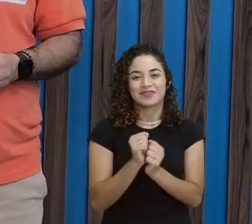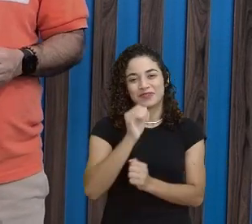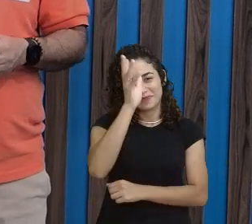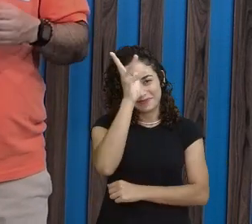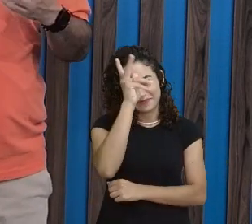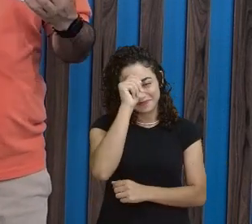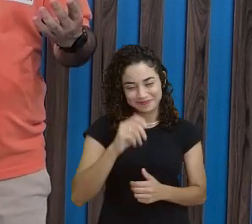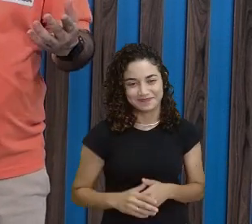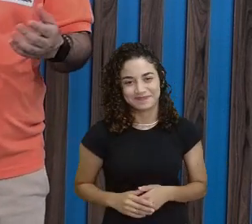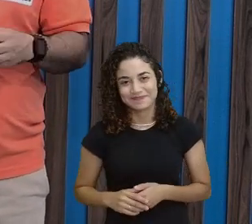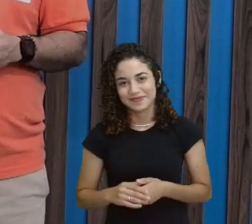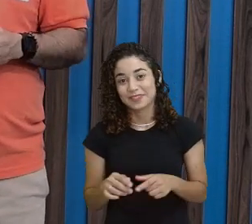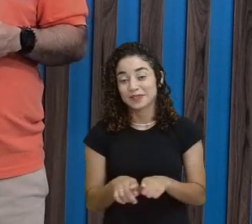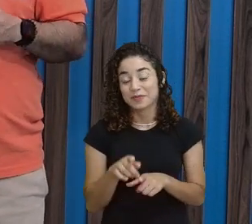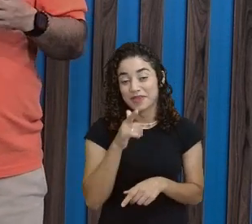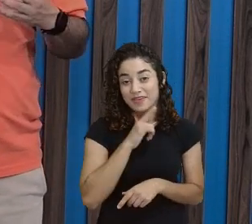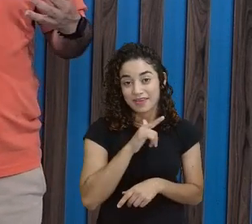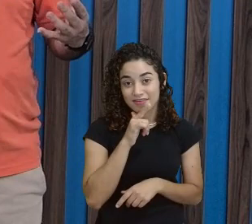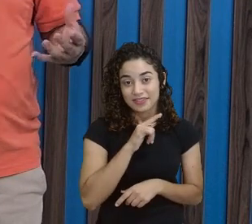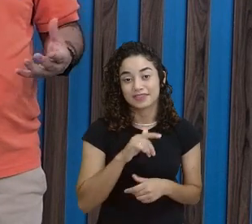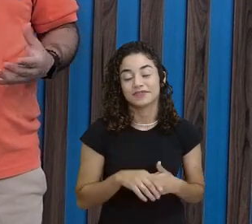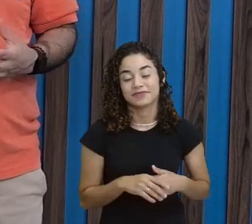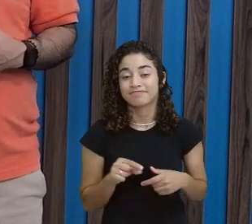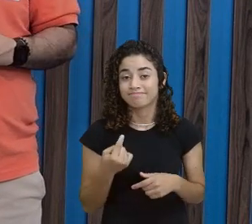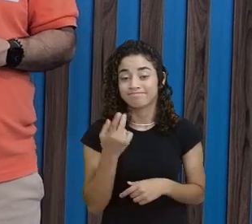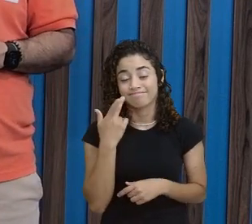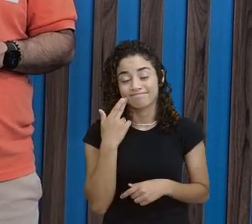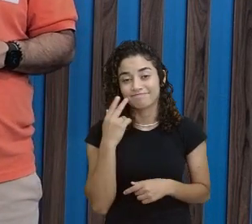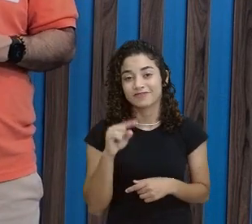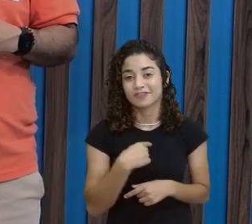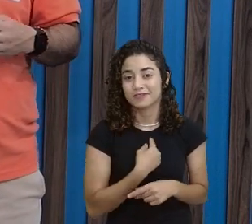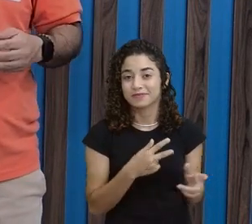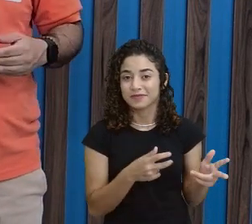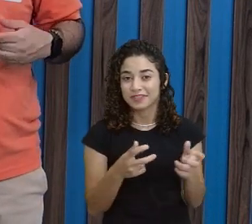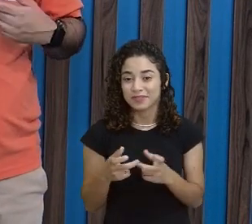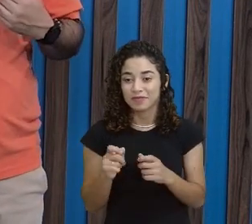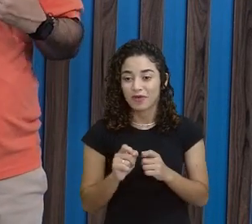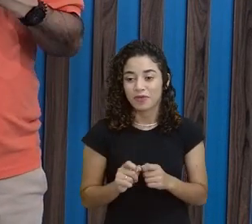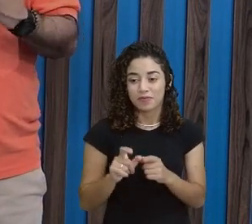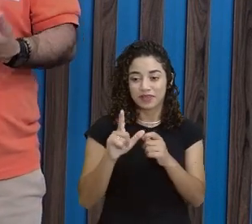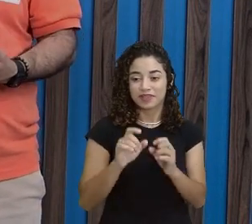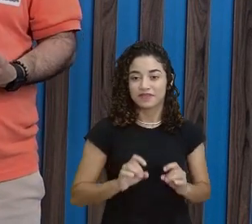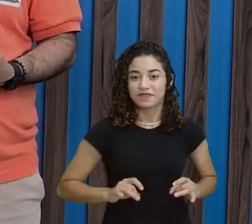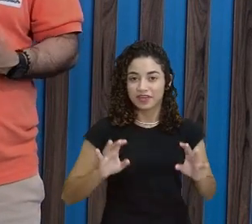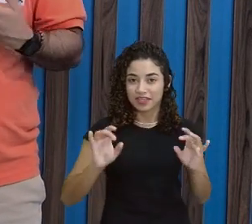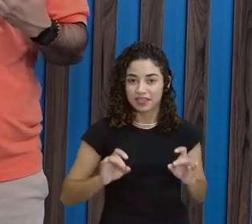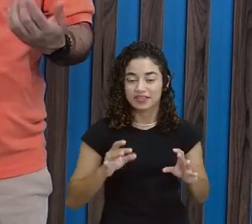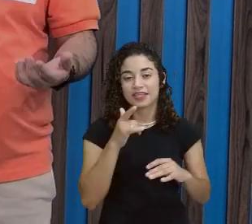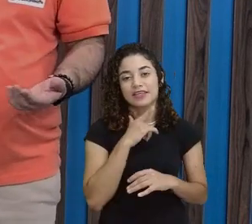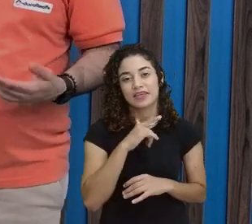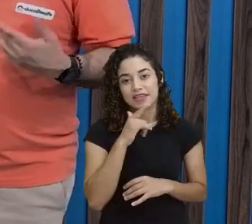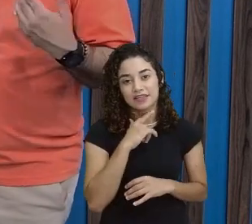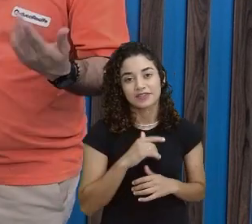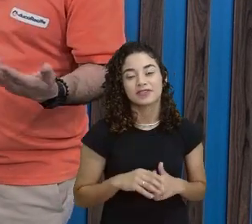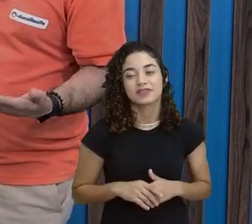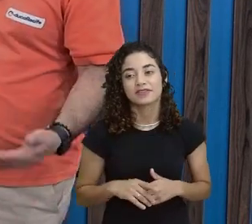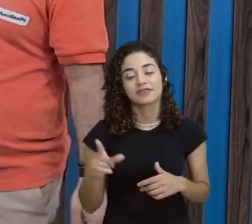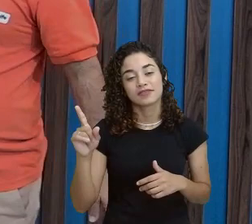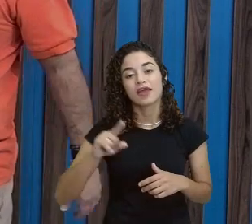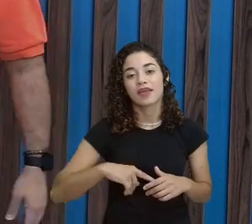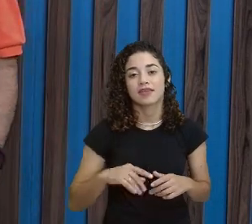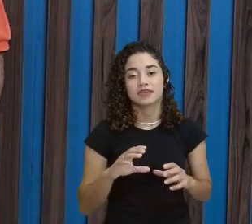né? Queijos, né? É comum a gente ver aí o aumento da venda, né? De queijo do reino. Então a gente tem isso, a ceia,